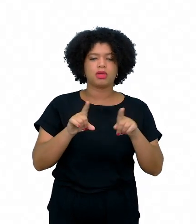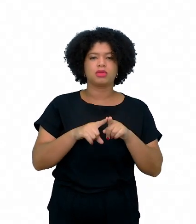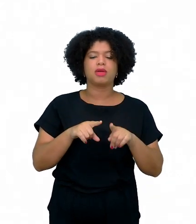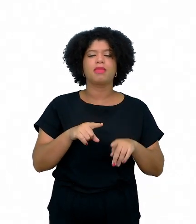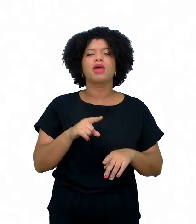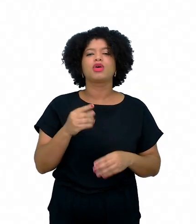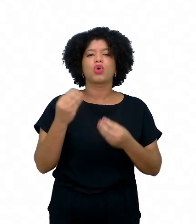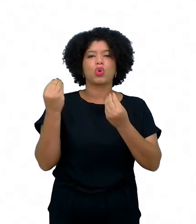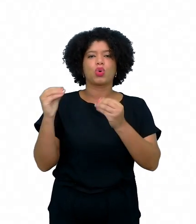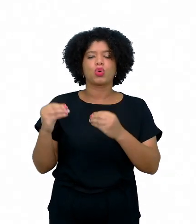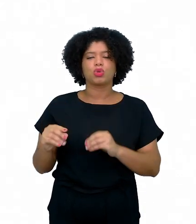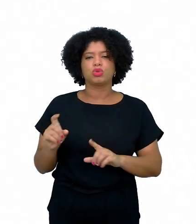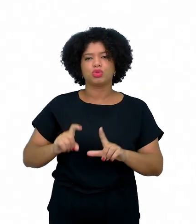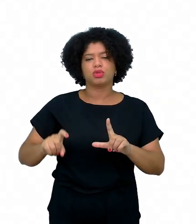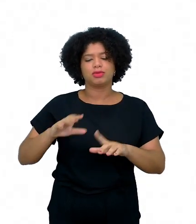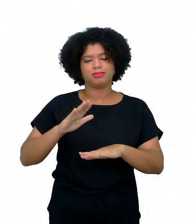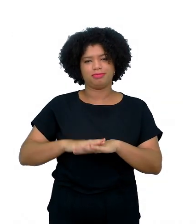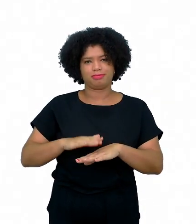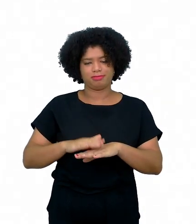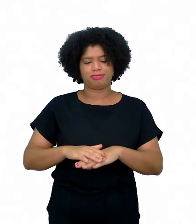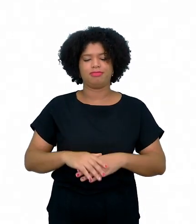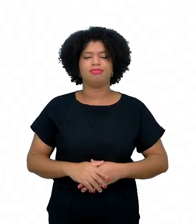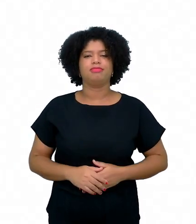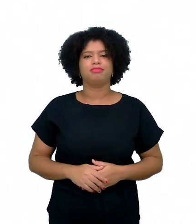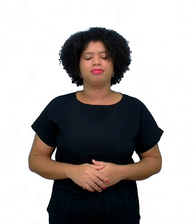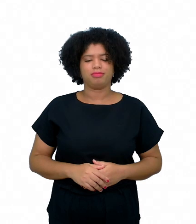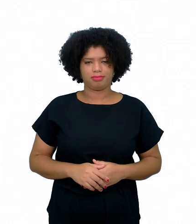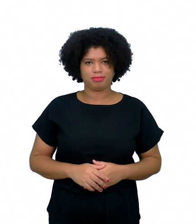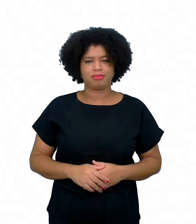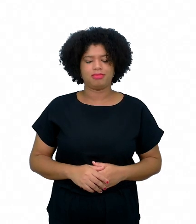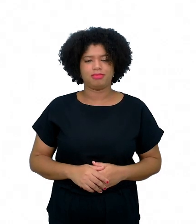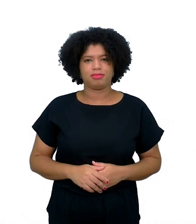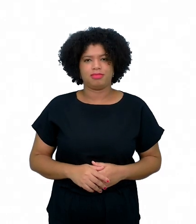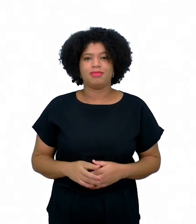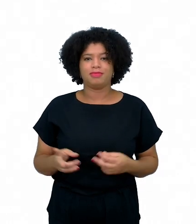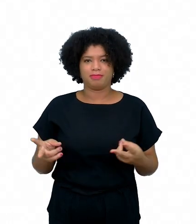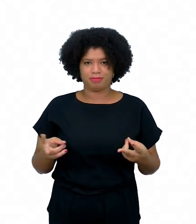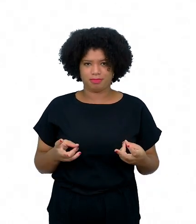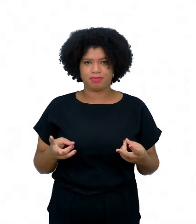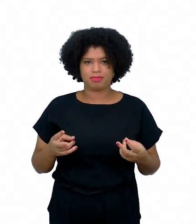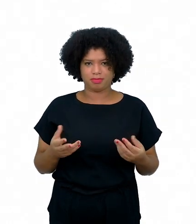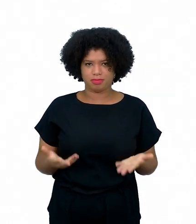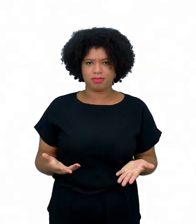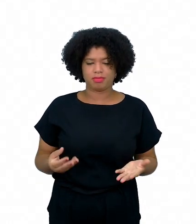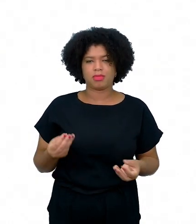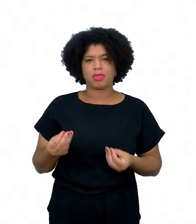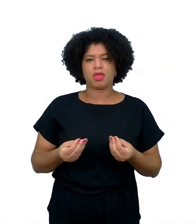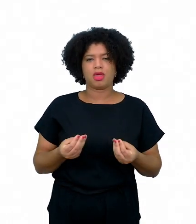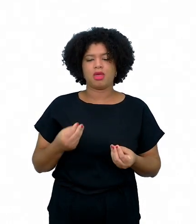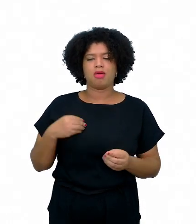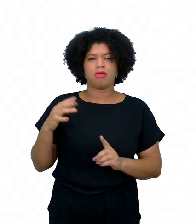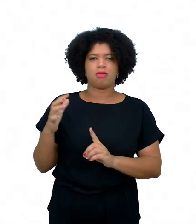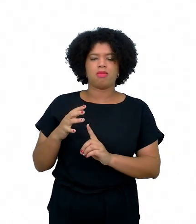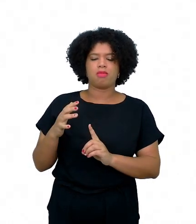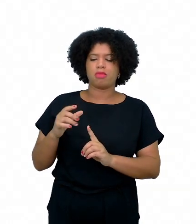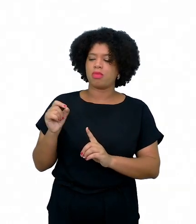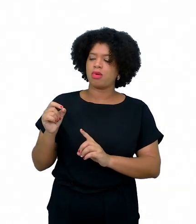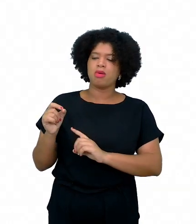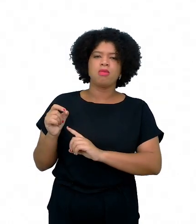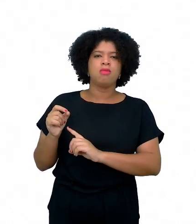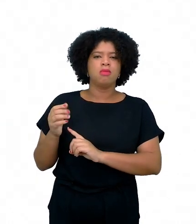produção de conteúdos digitais, né? Então, a gente percebe aqui o quanto a tecnologia,